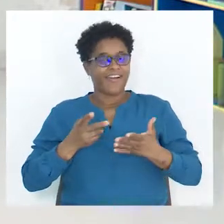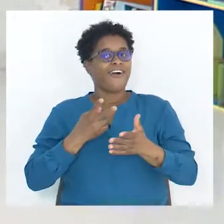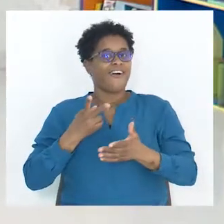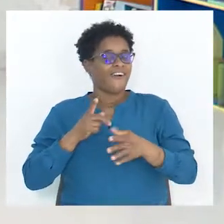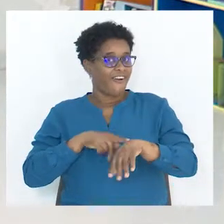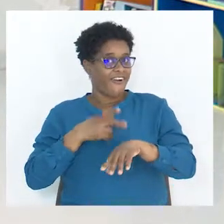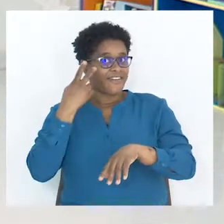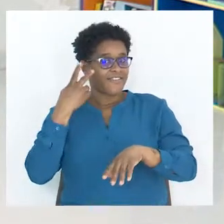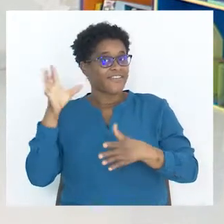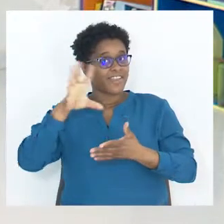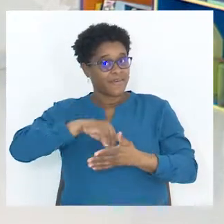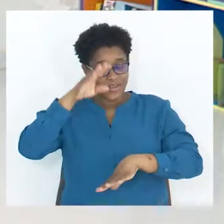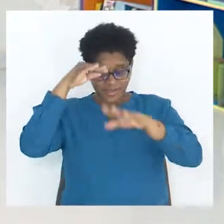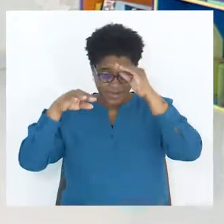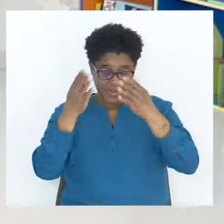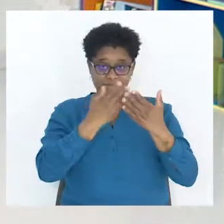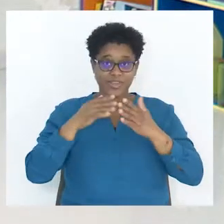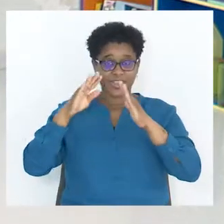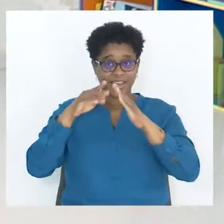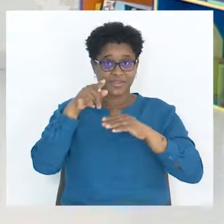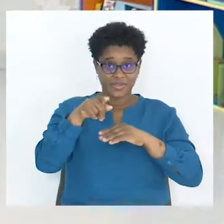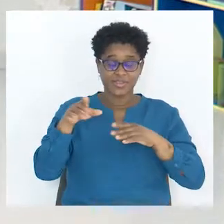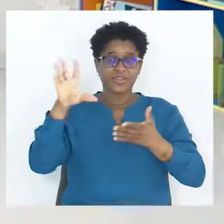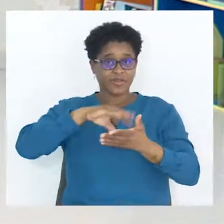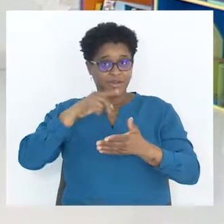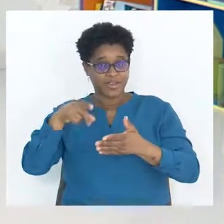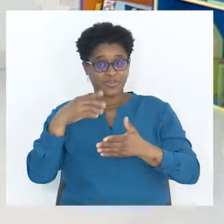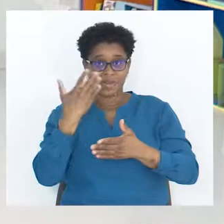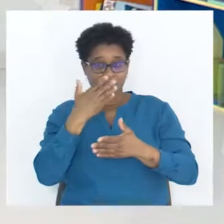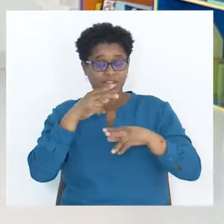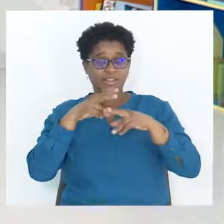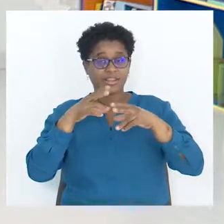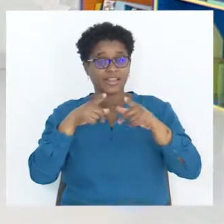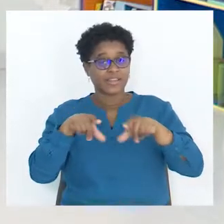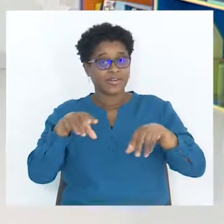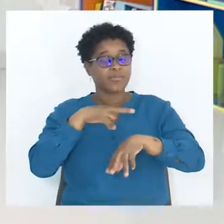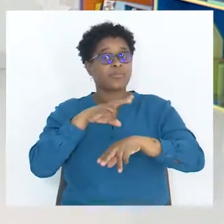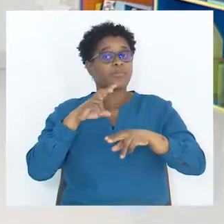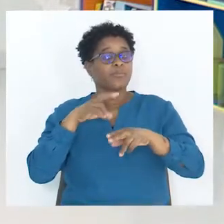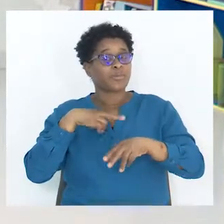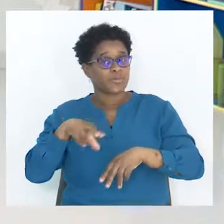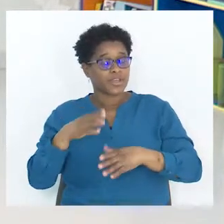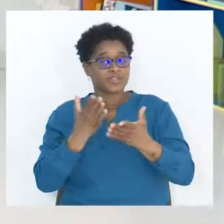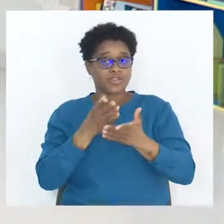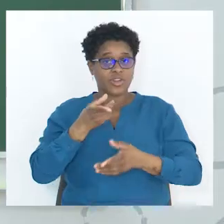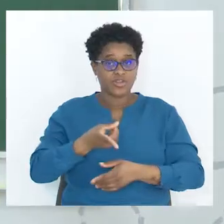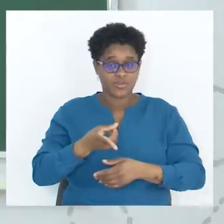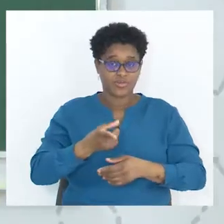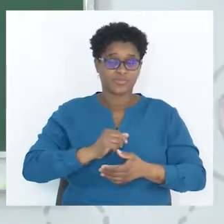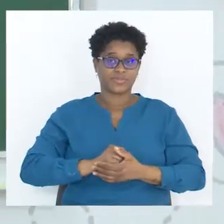Ora viva! É mais um Aprender e Estudar em Casa contigo com mais um conteúdo da língua portuguesa para o nono